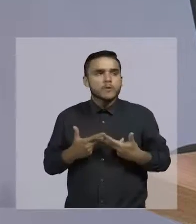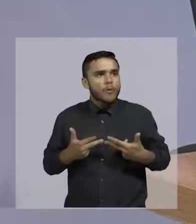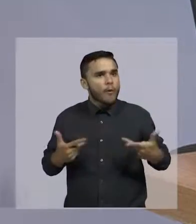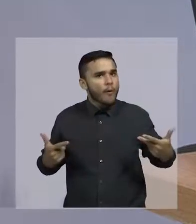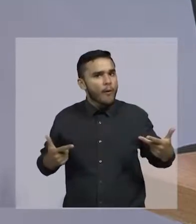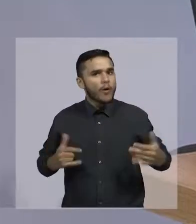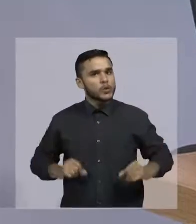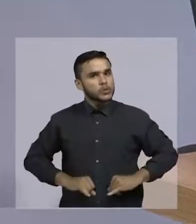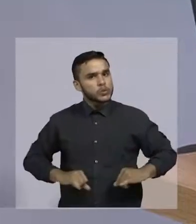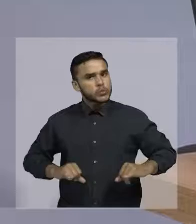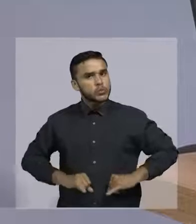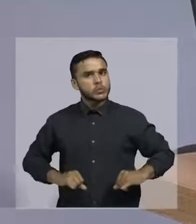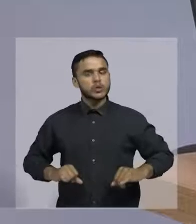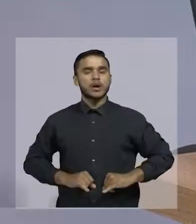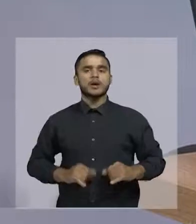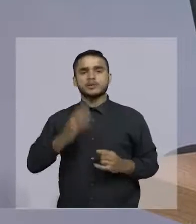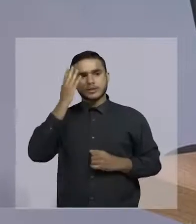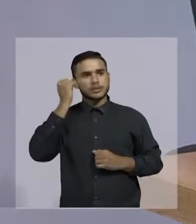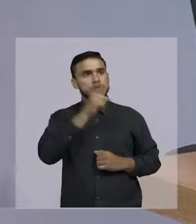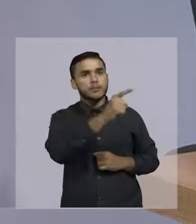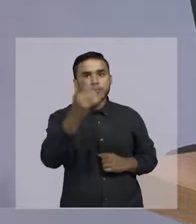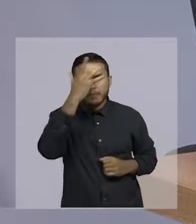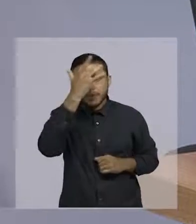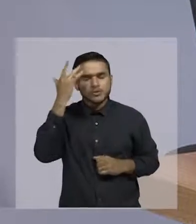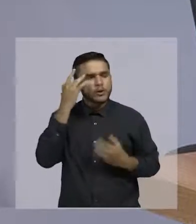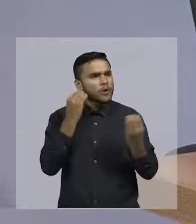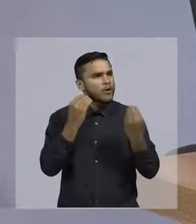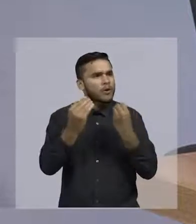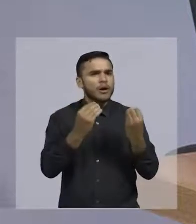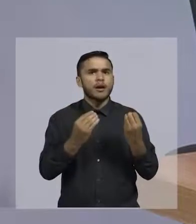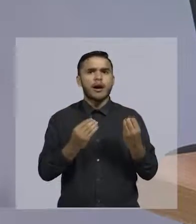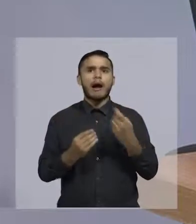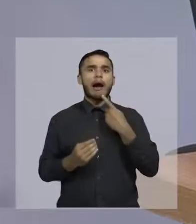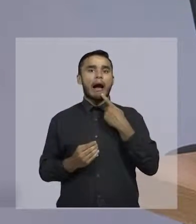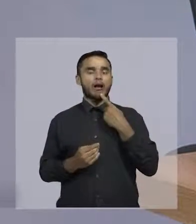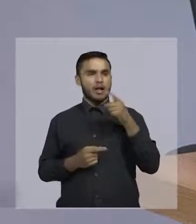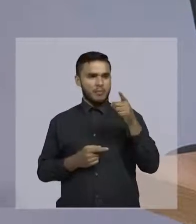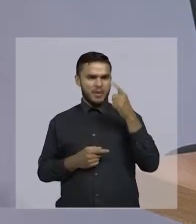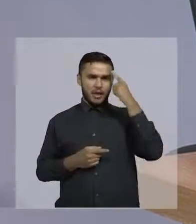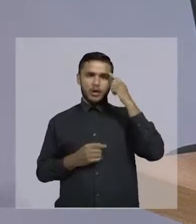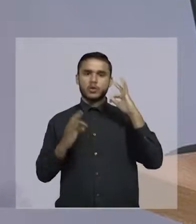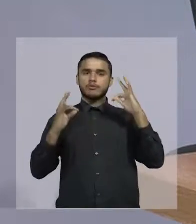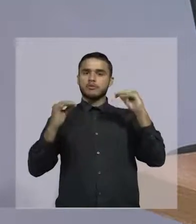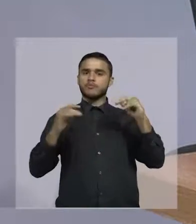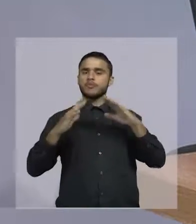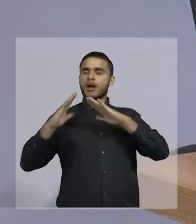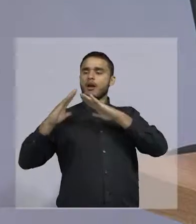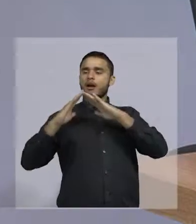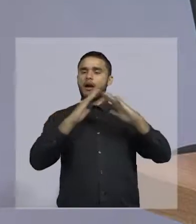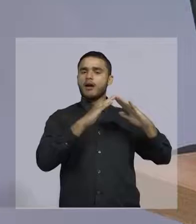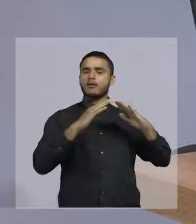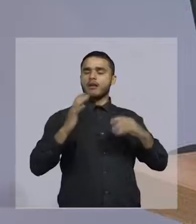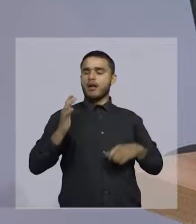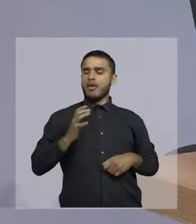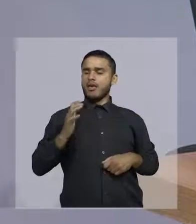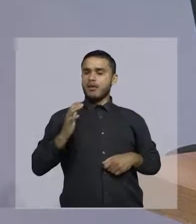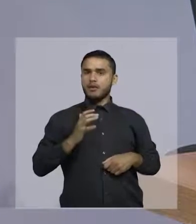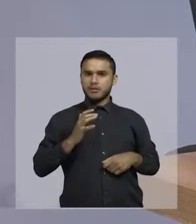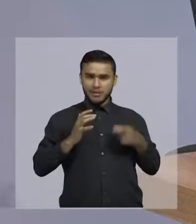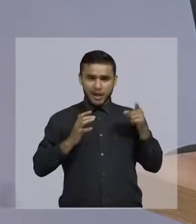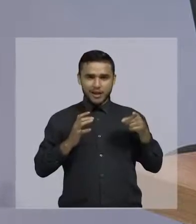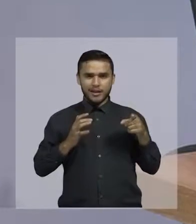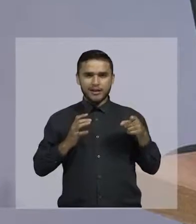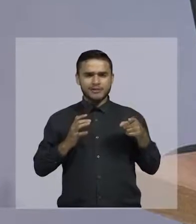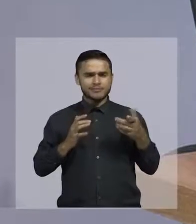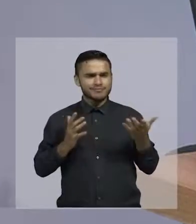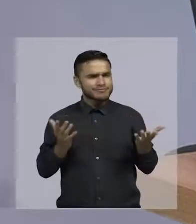as agruras da população, da maioria da população que não mora na aldeota, no sentido